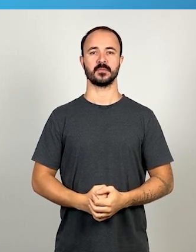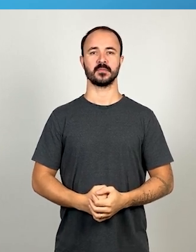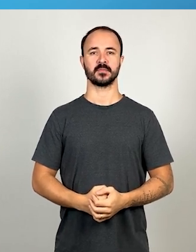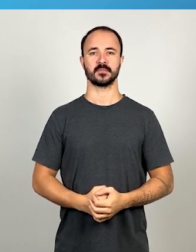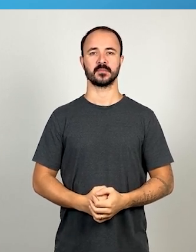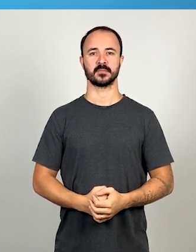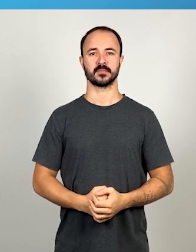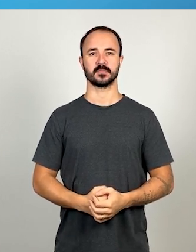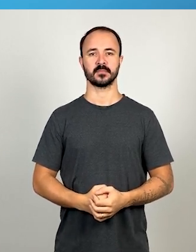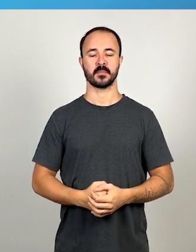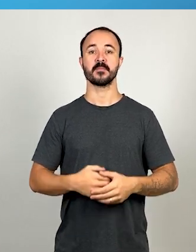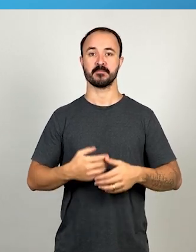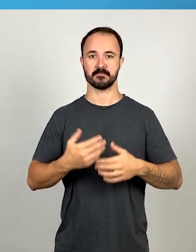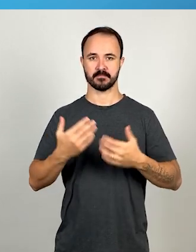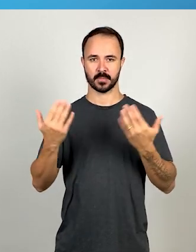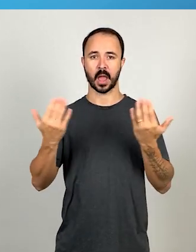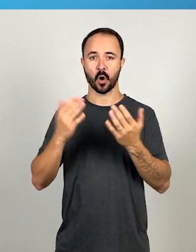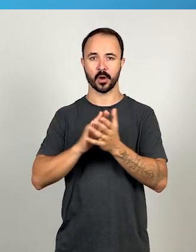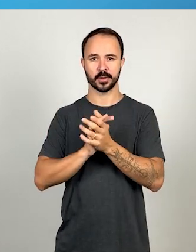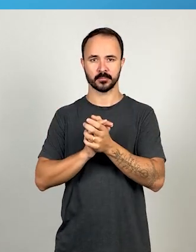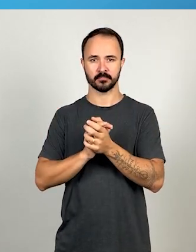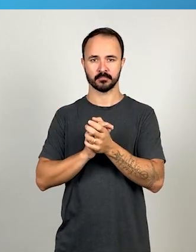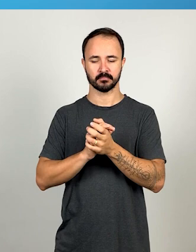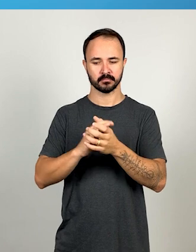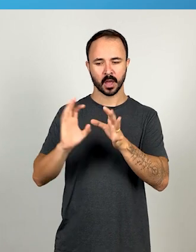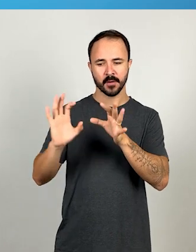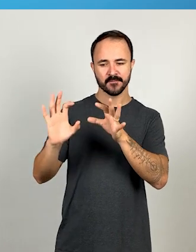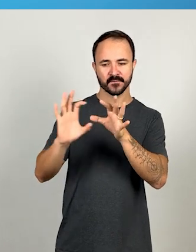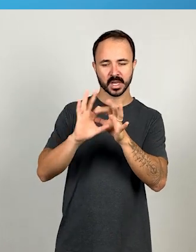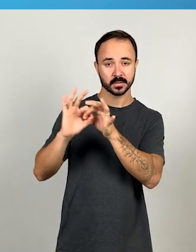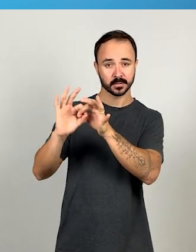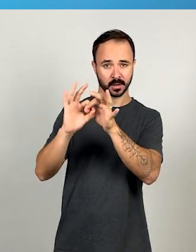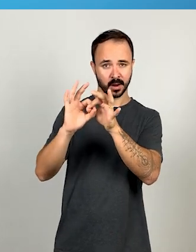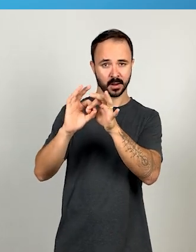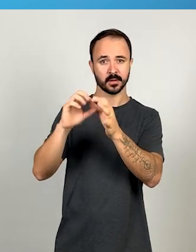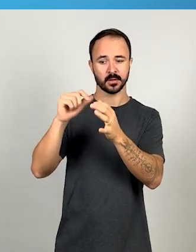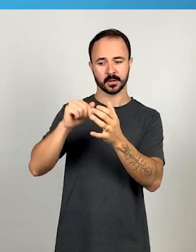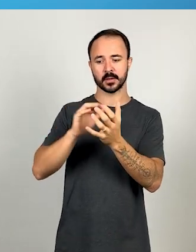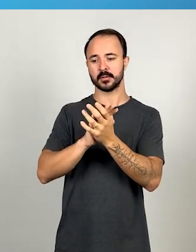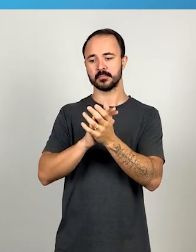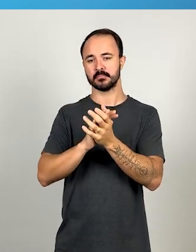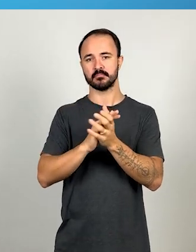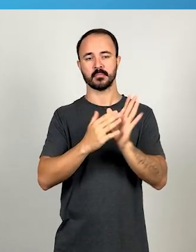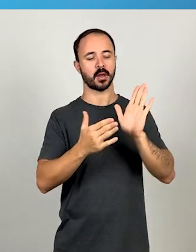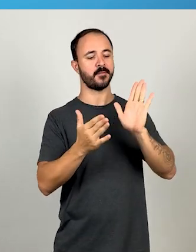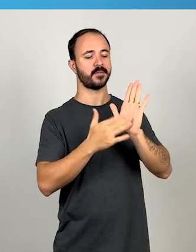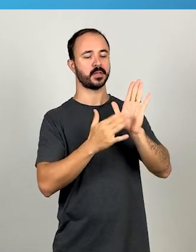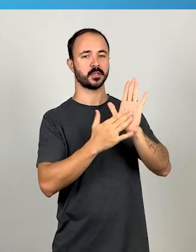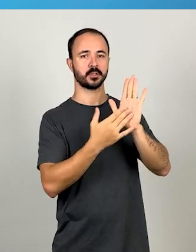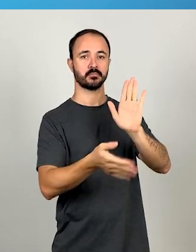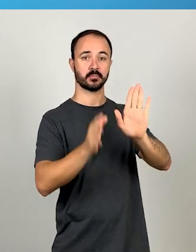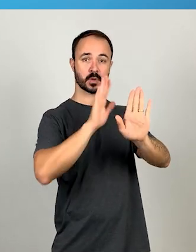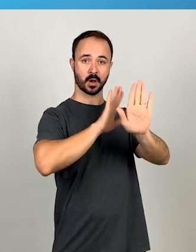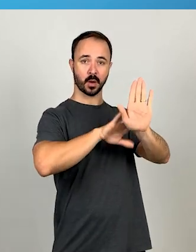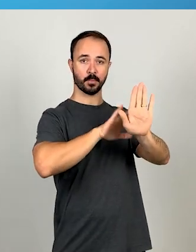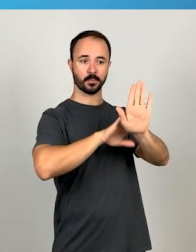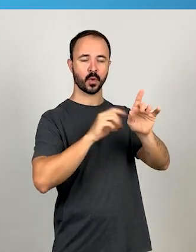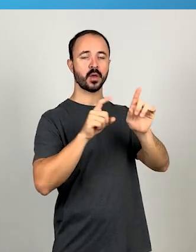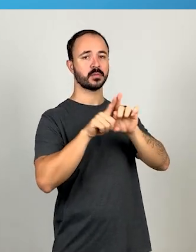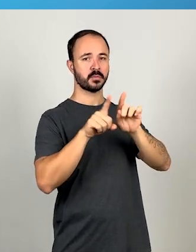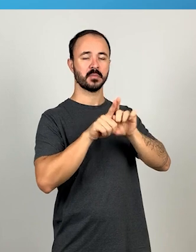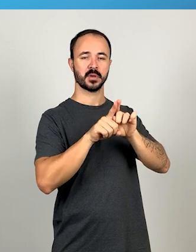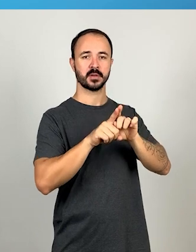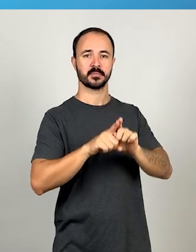Vamos então fixar a parte da frente nos pinos simples e também a parte traseira nos pinos